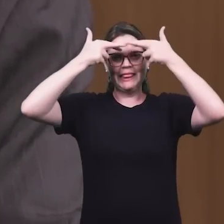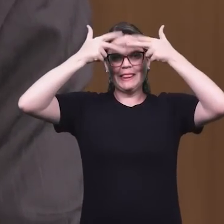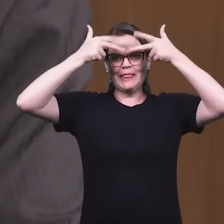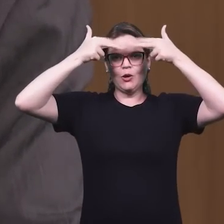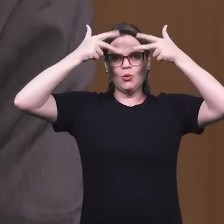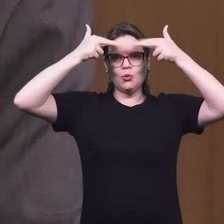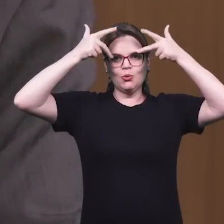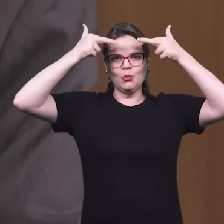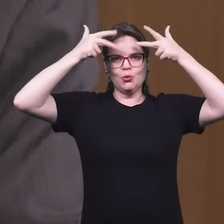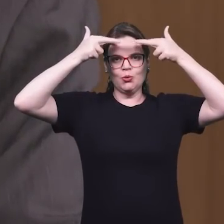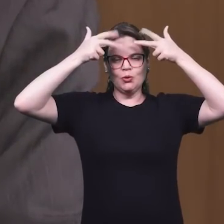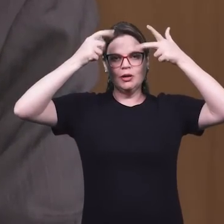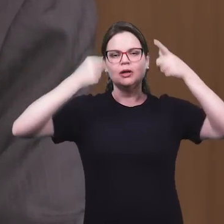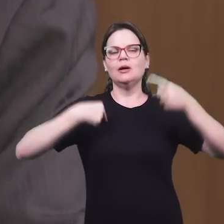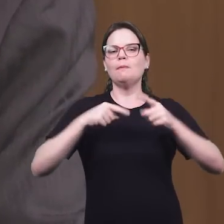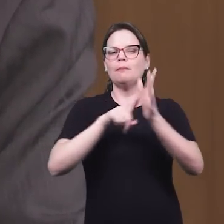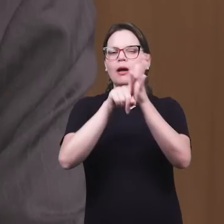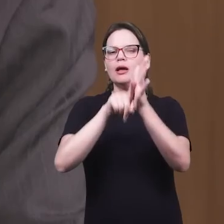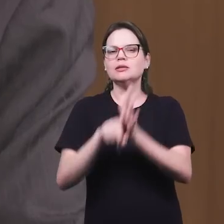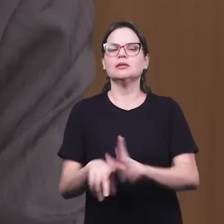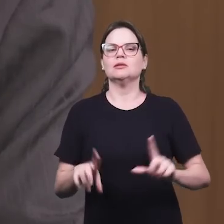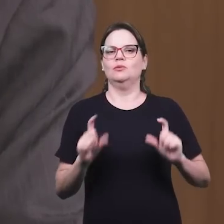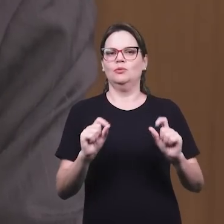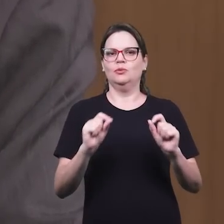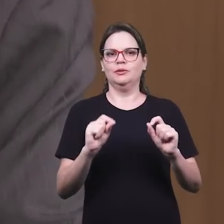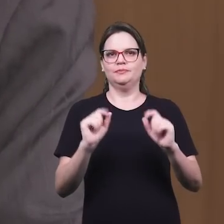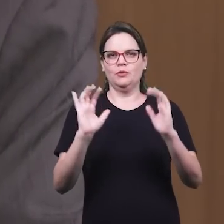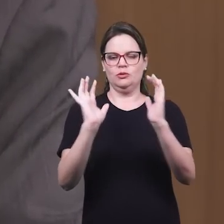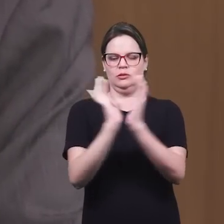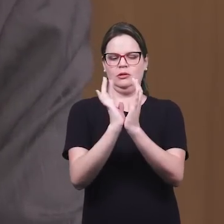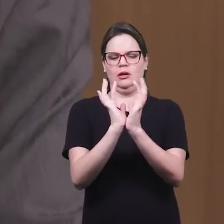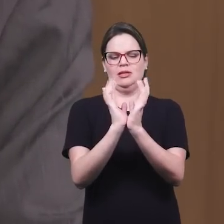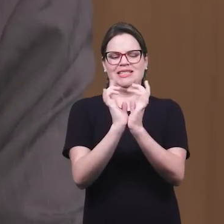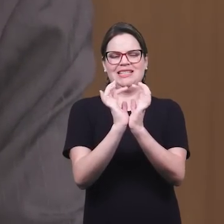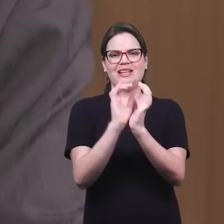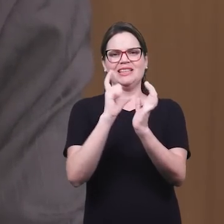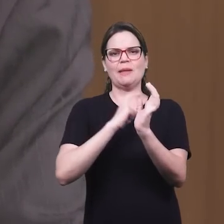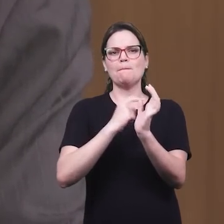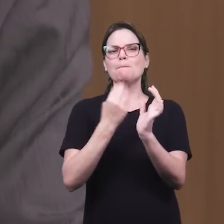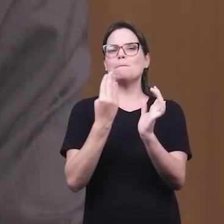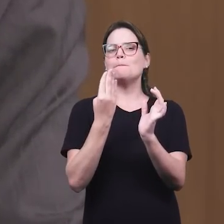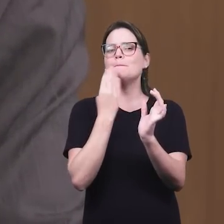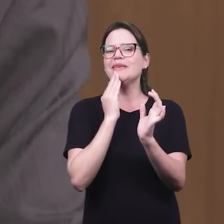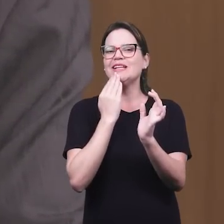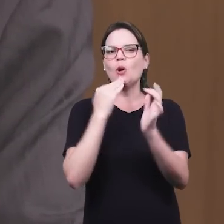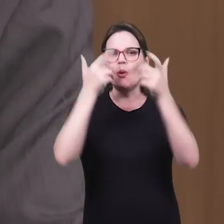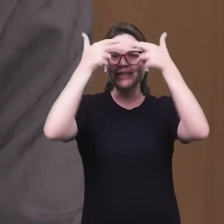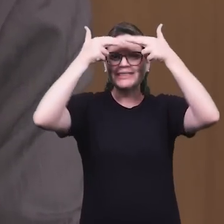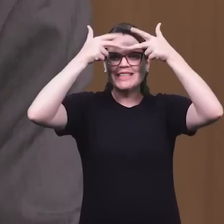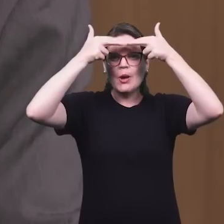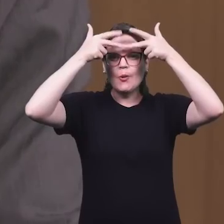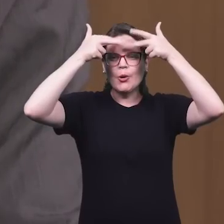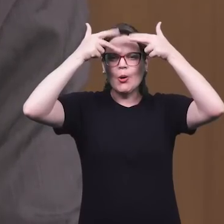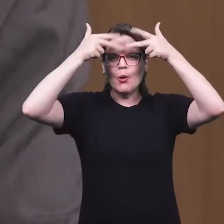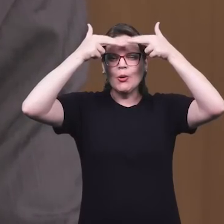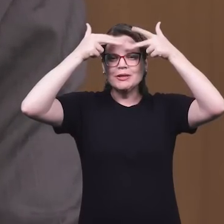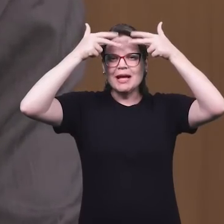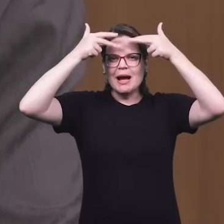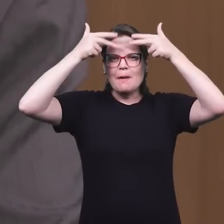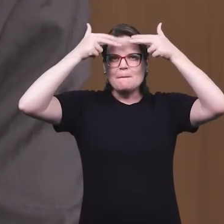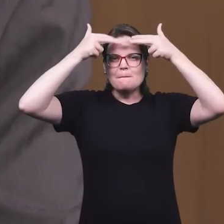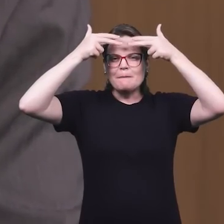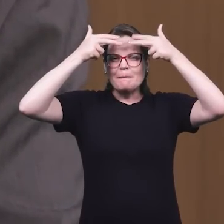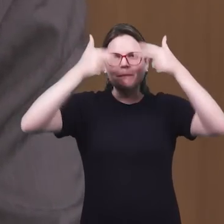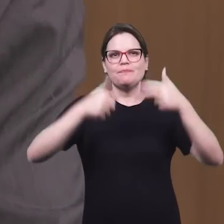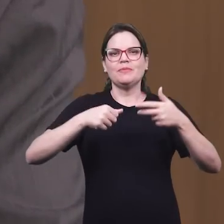interessantemente que o cérebro ele tem bilhões de neurônios e comparam com